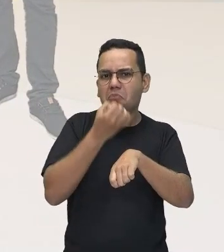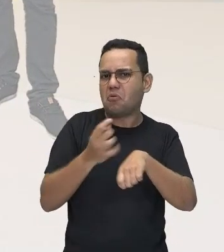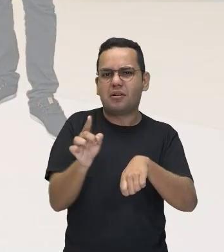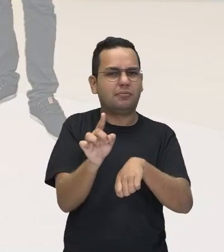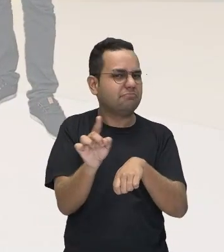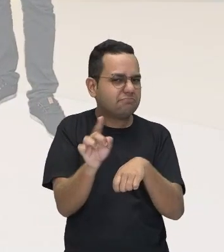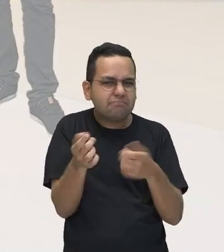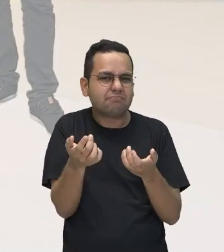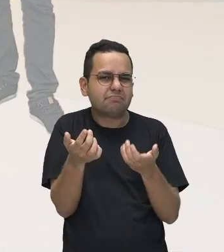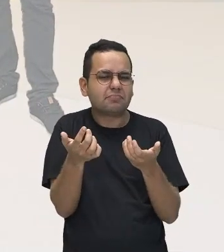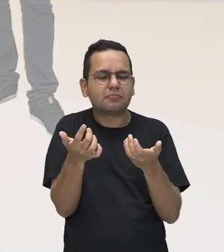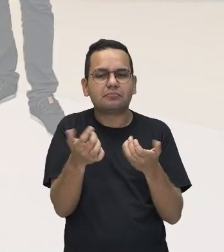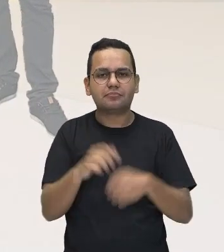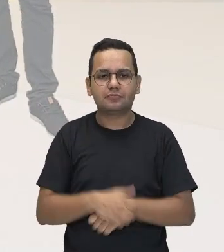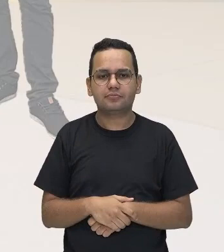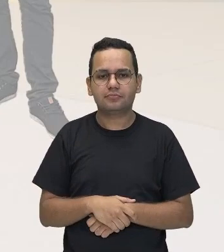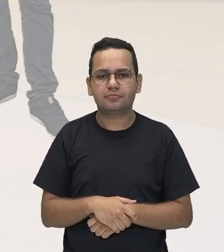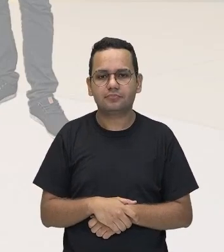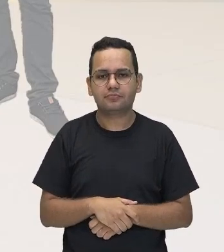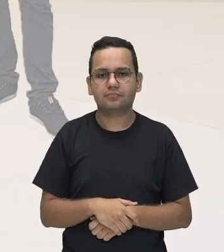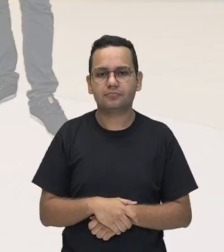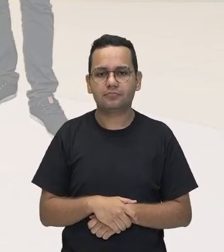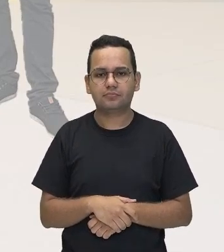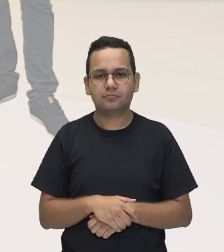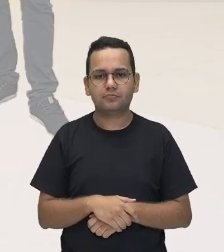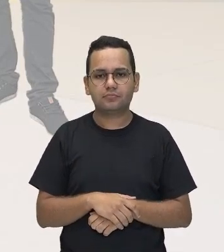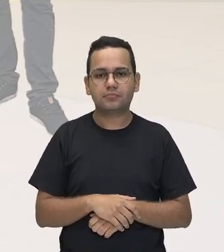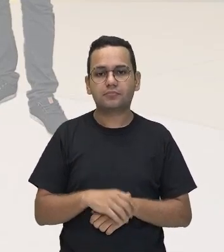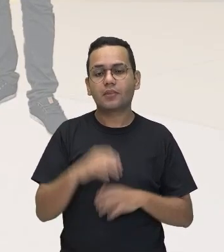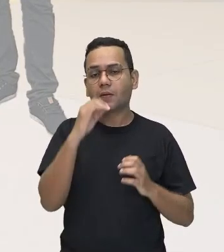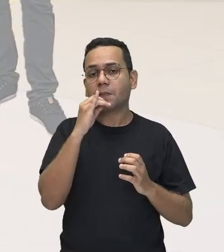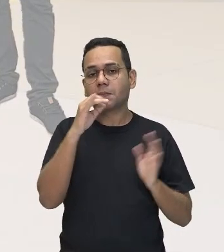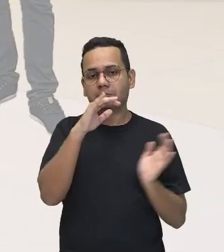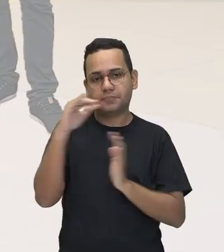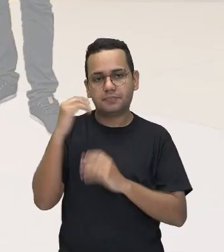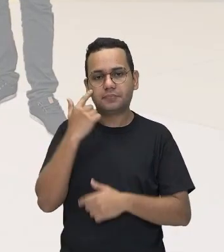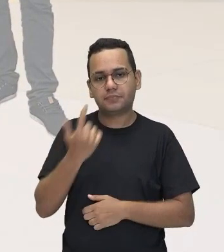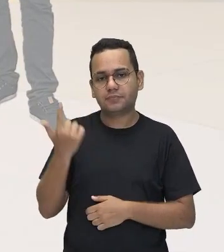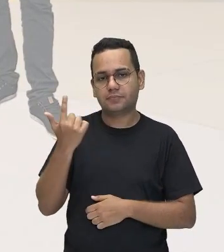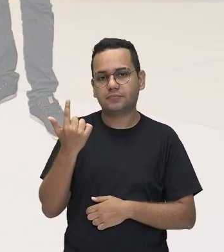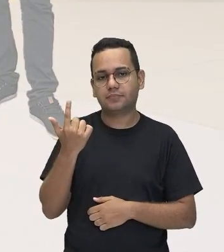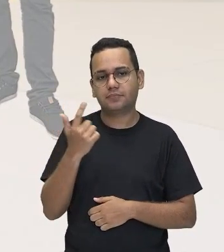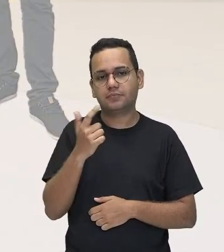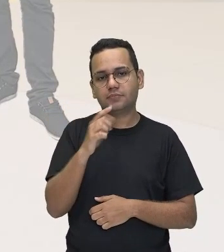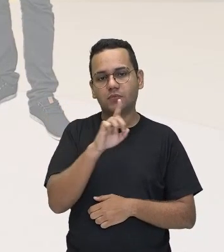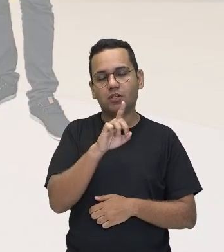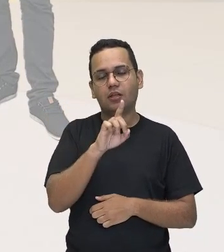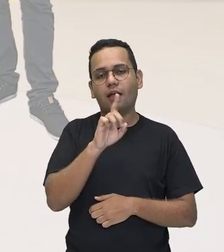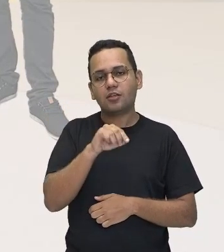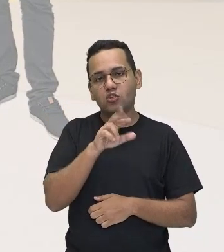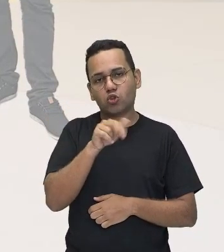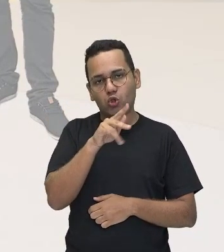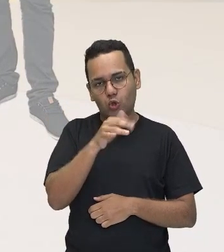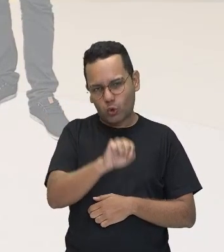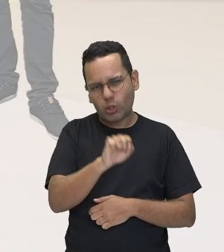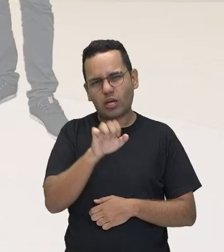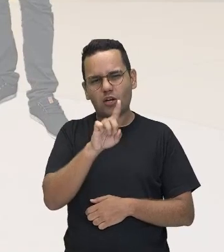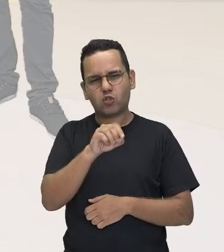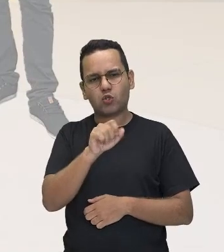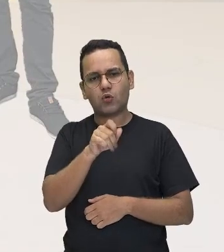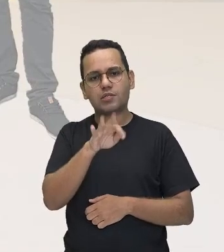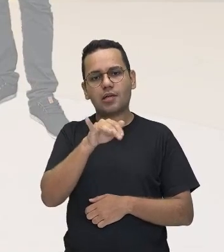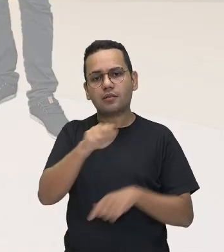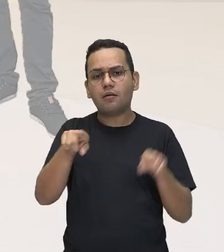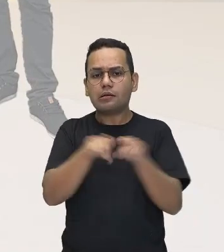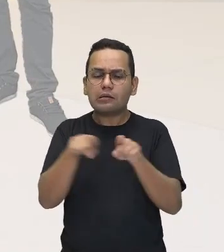de ocupação, professor Eberson, ele continua ali com as drogas do sertão e também com a economia da borracha, que trouxeram para cá, para a Amazônia, intensos